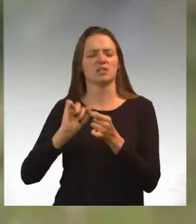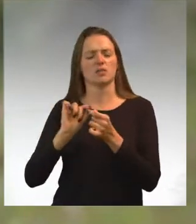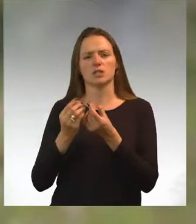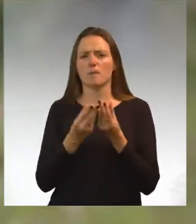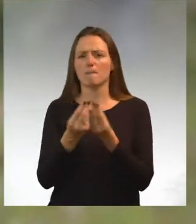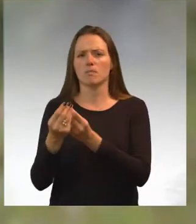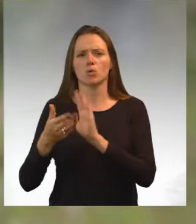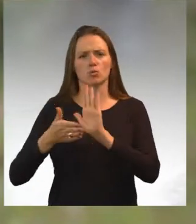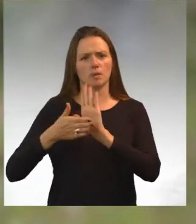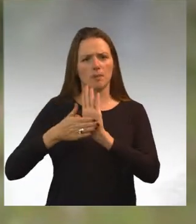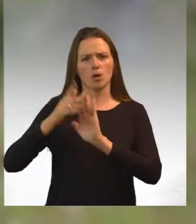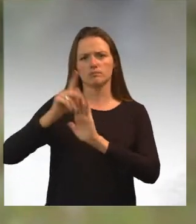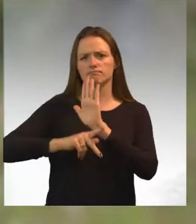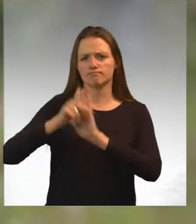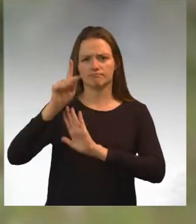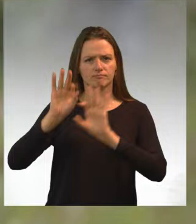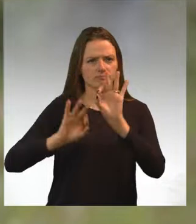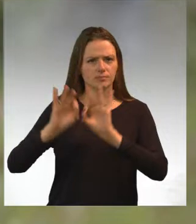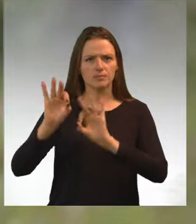propus muitas coisas para serem